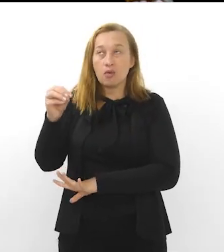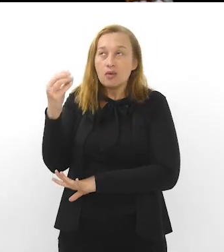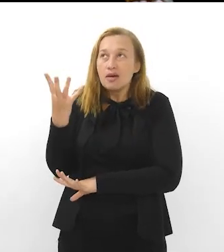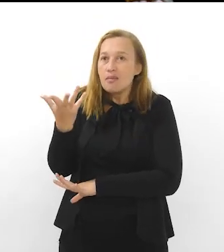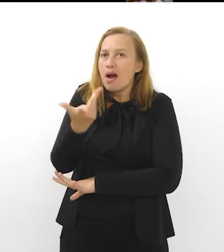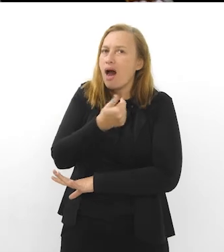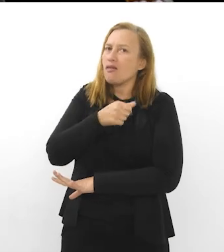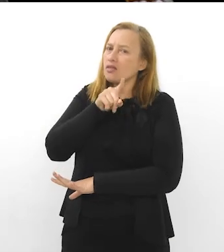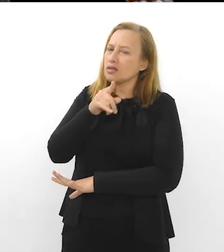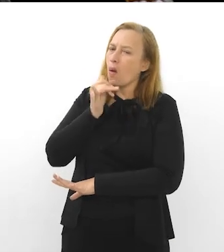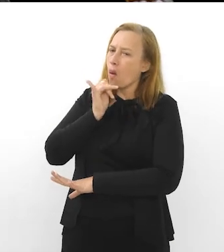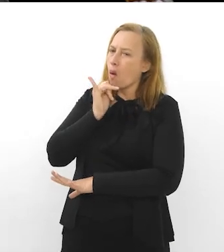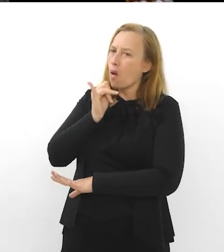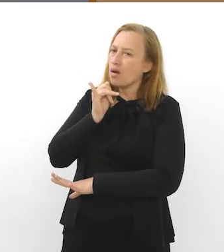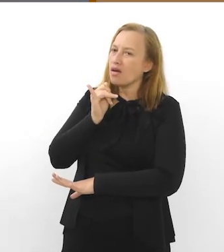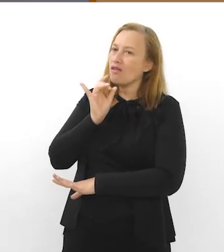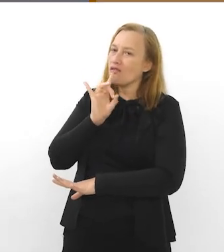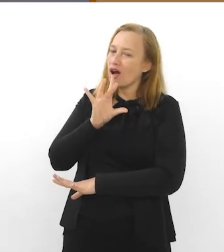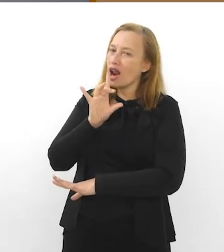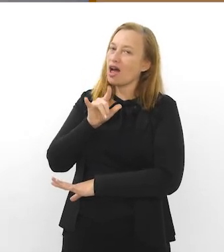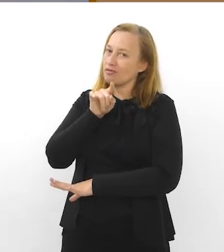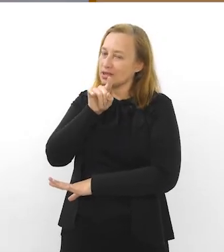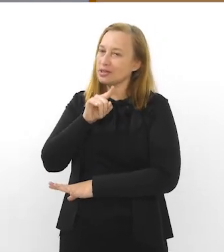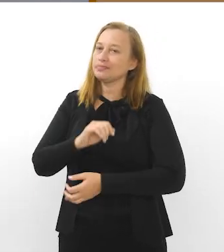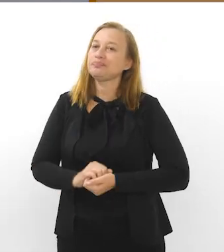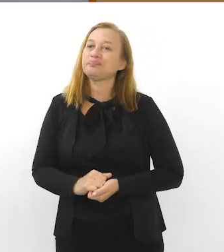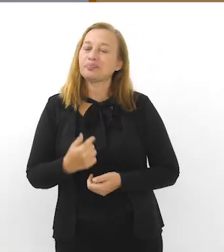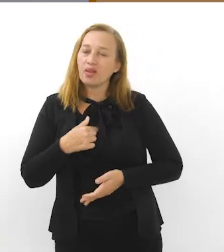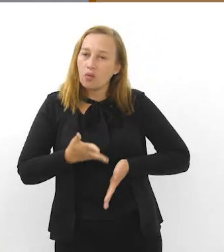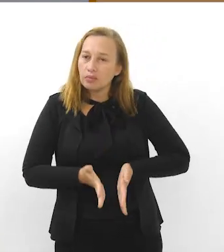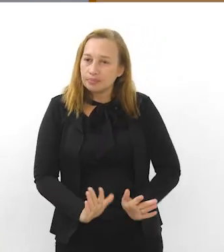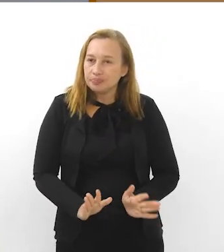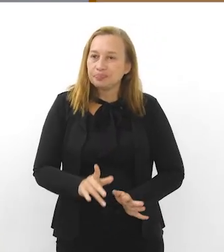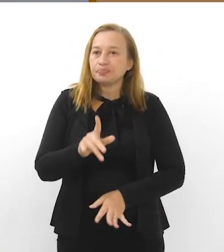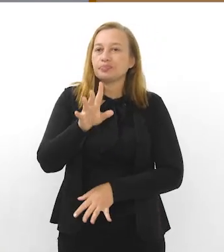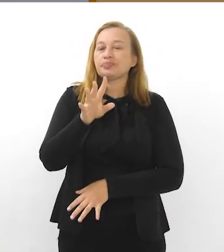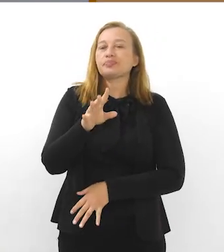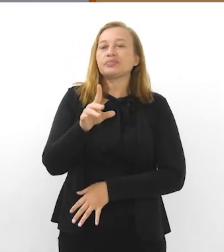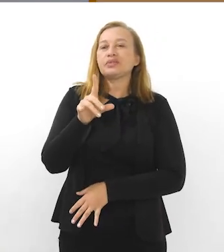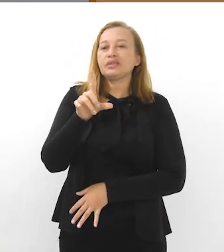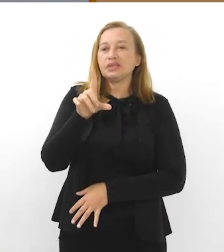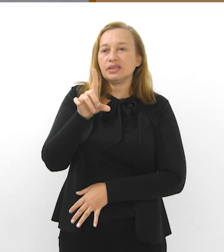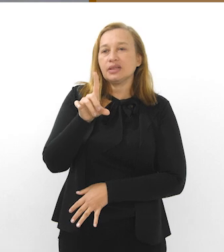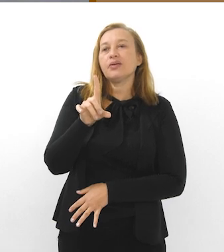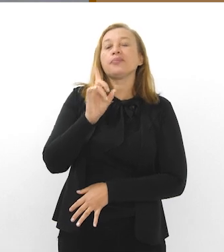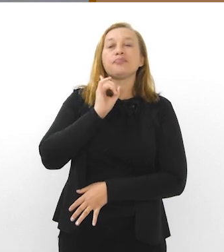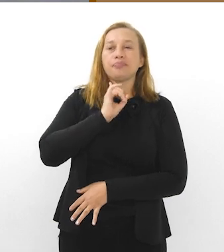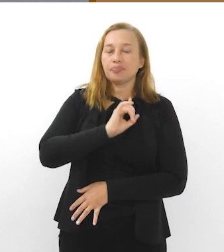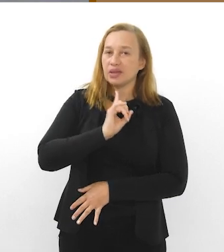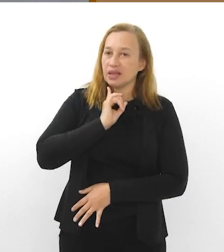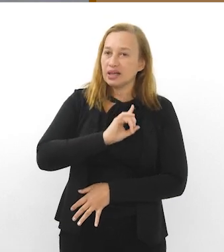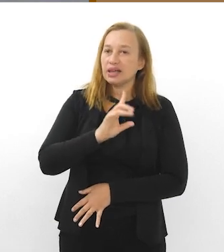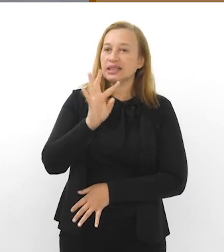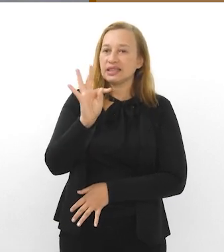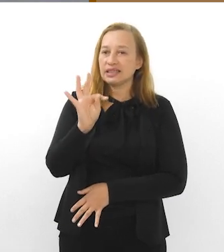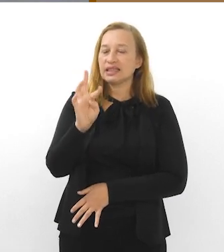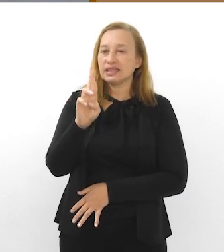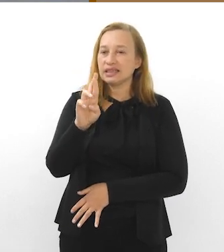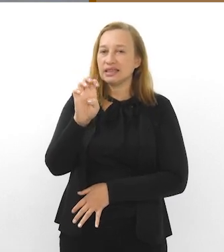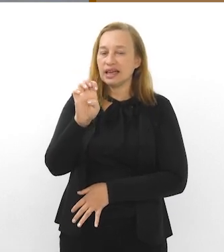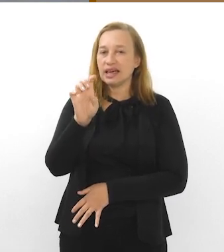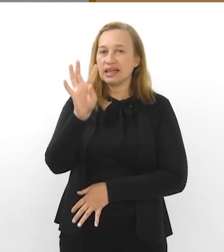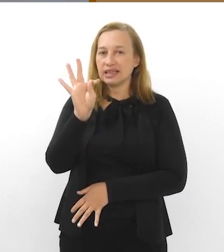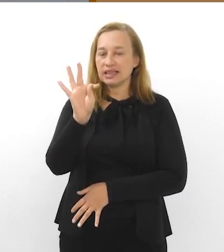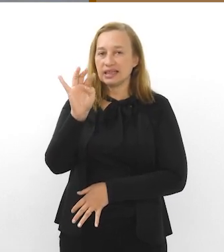deixar você mesma contar. tá bom. Eu nasci, como você disse, eu nasci em Delfinópolis, né? Nasci